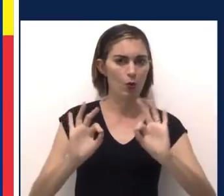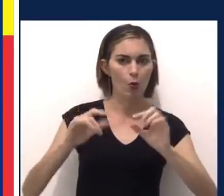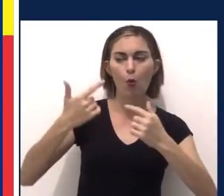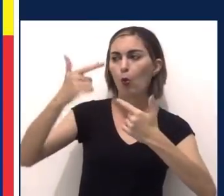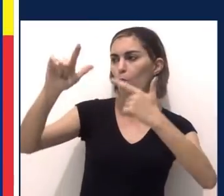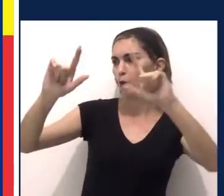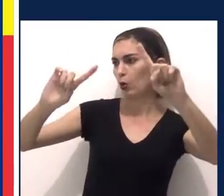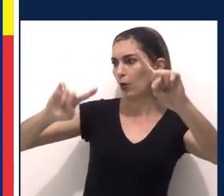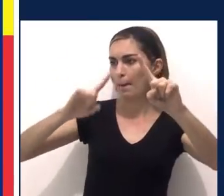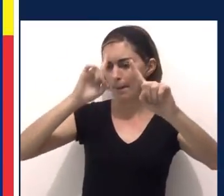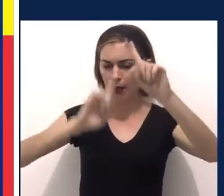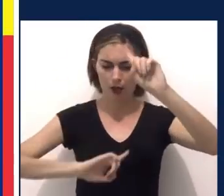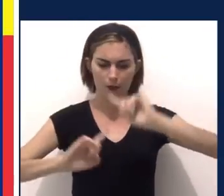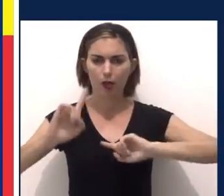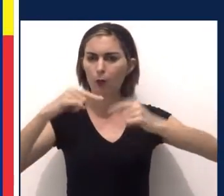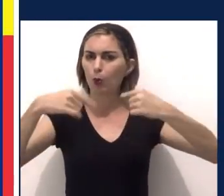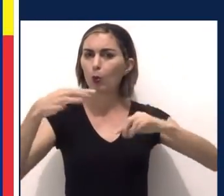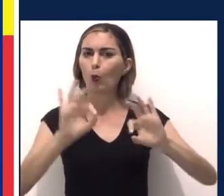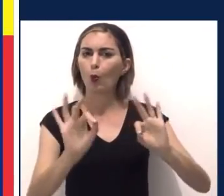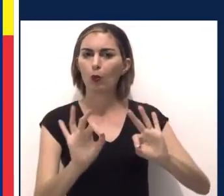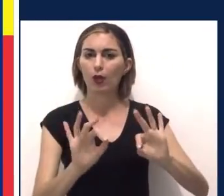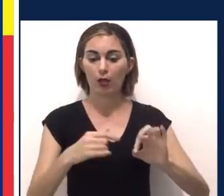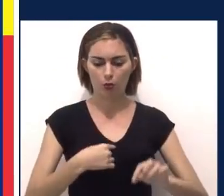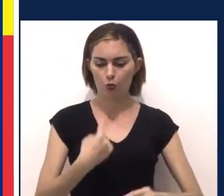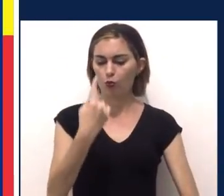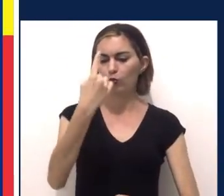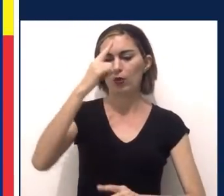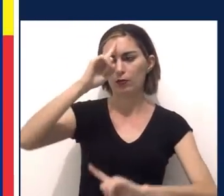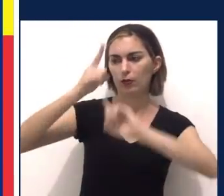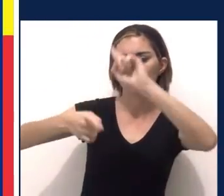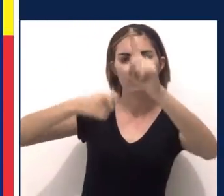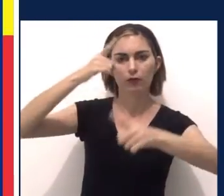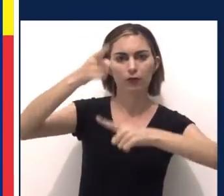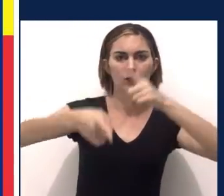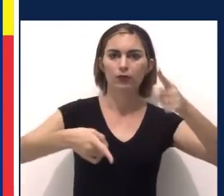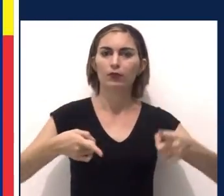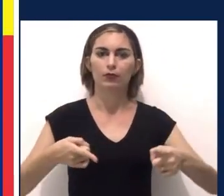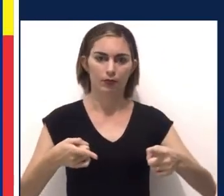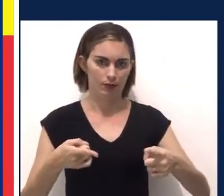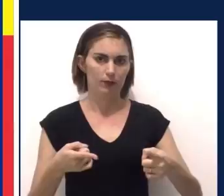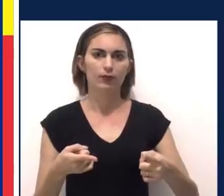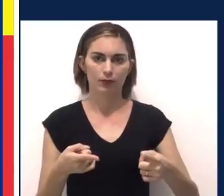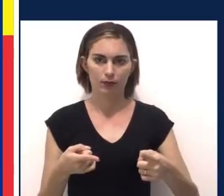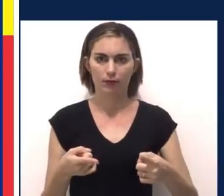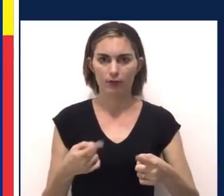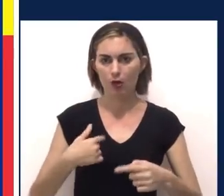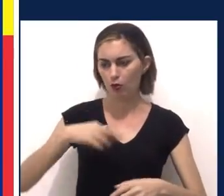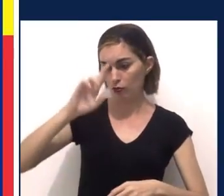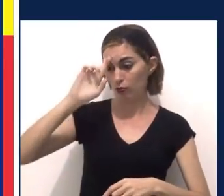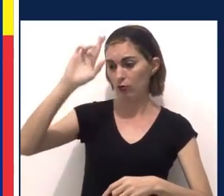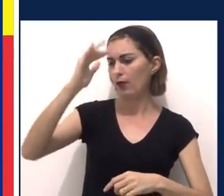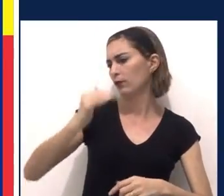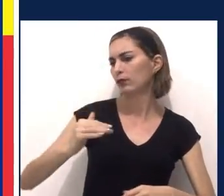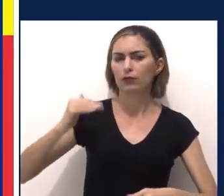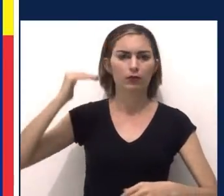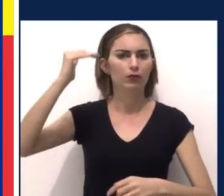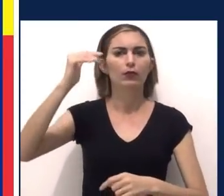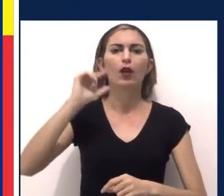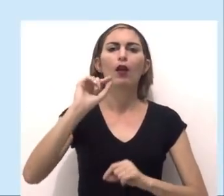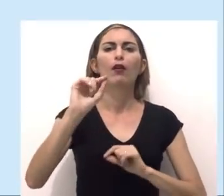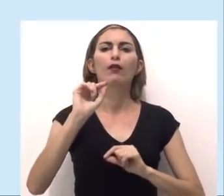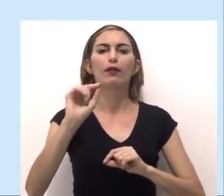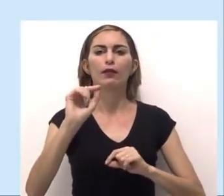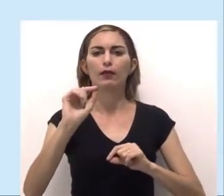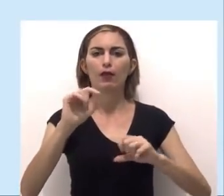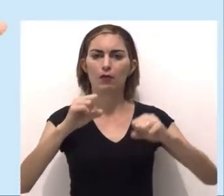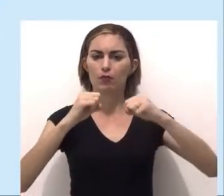quê? Por outras instituições políticas ou por leis limitativas de sua autoridade. Então, quem